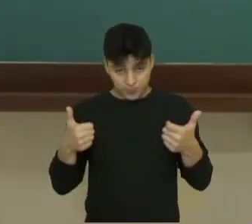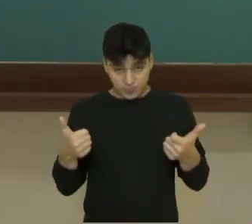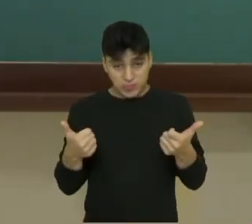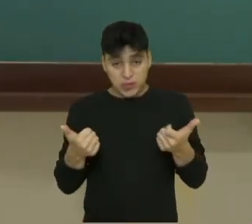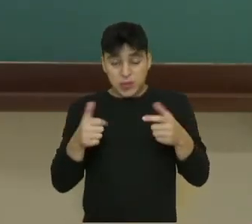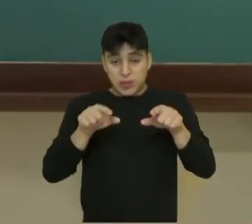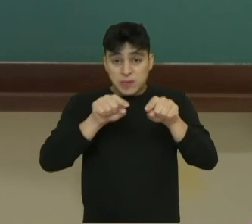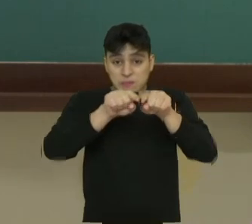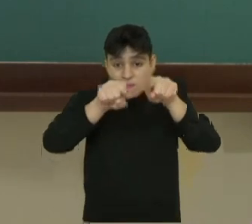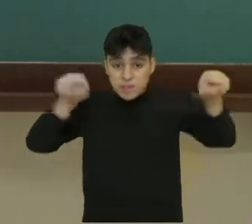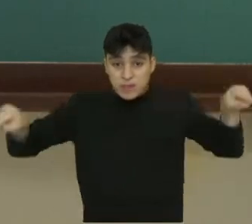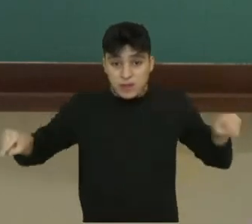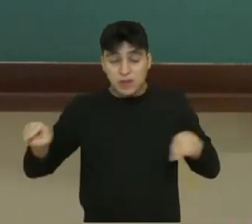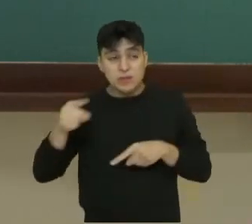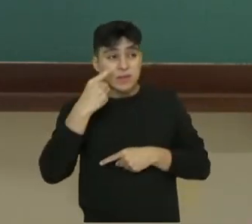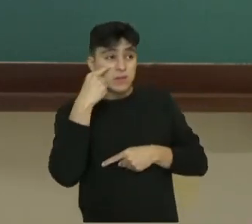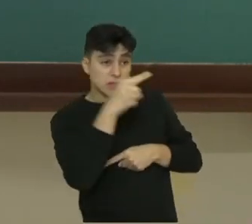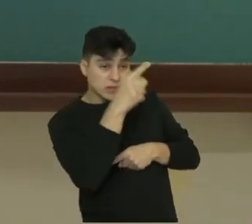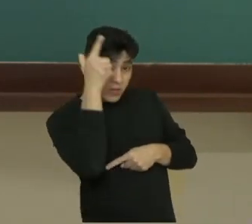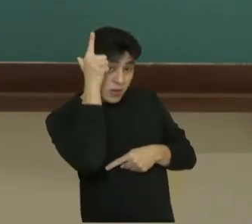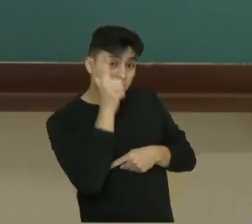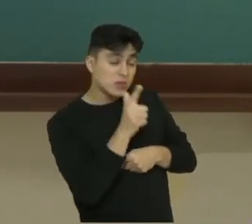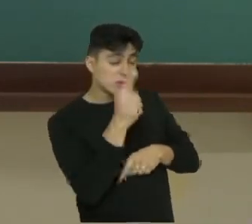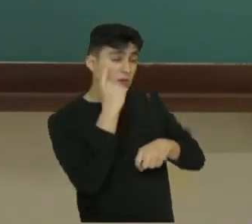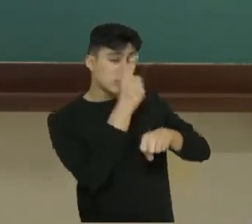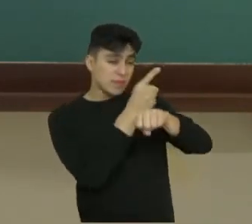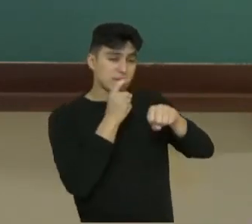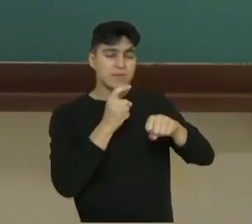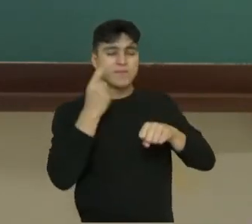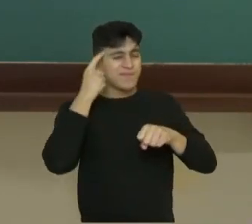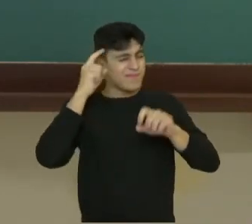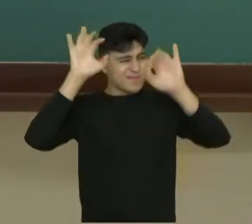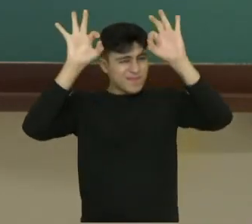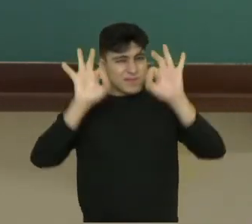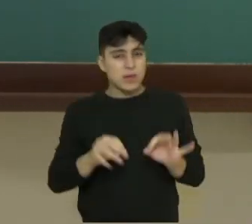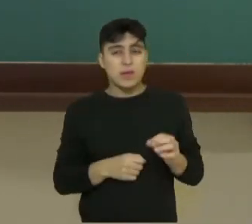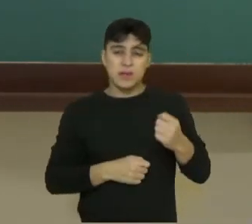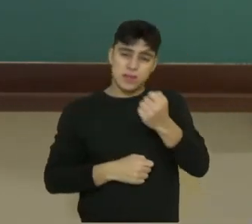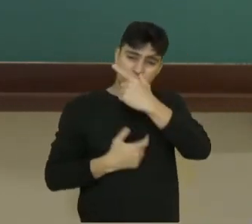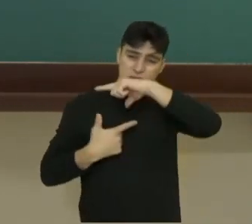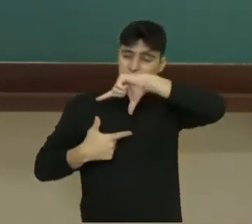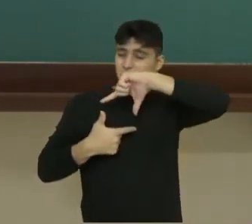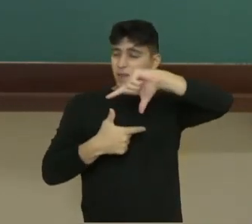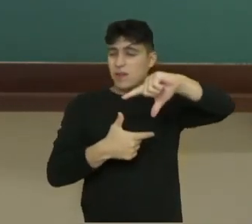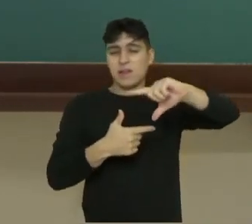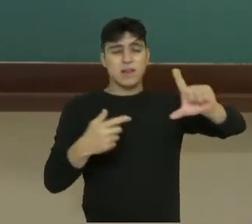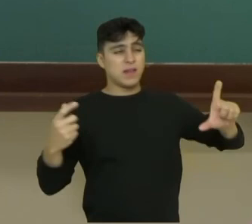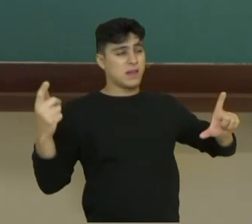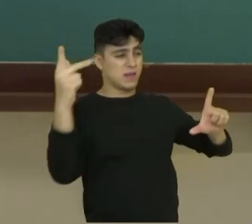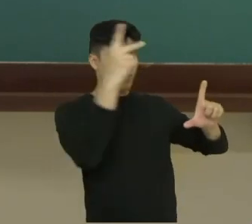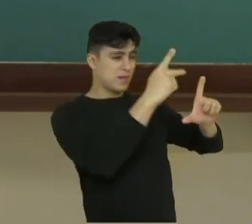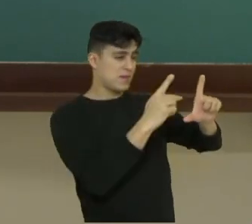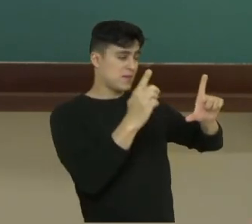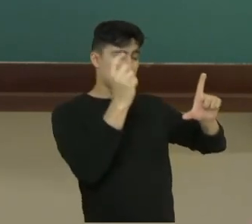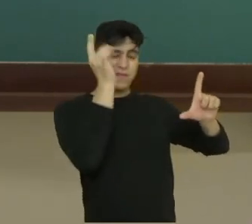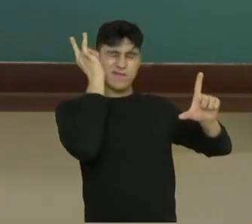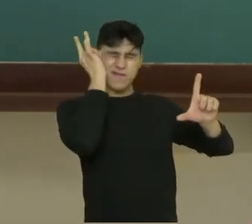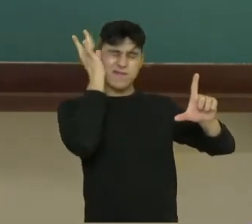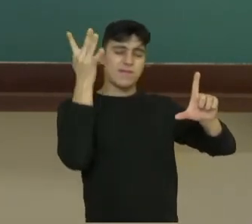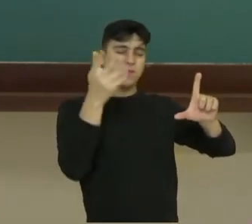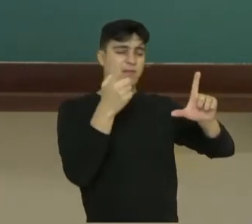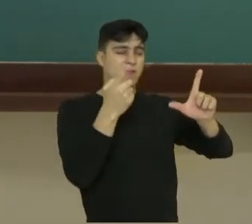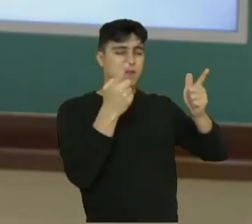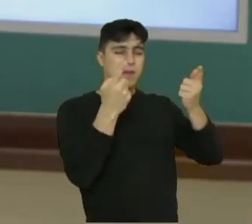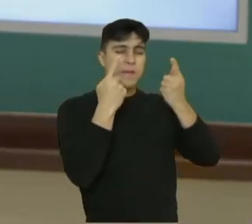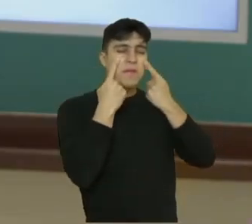aí, meus queridos, conseguiram identificar? Cara, tenho certeza que sim, isso aqui é um clássico, né? Esse desenho aqui é um clássico. Bem, se